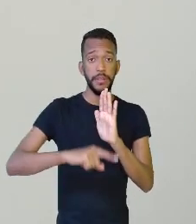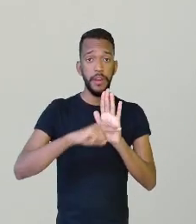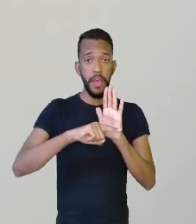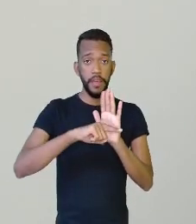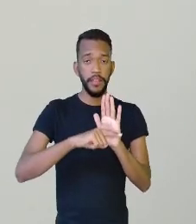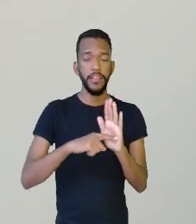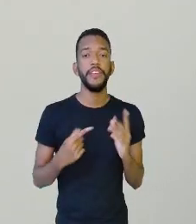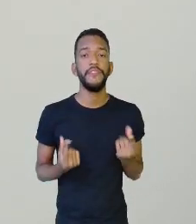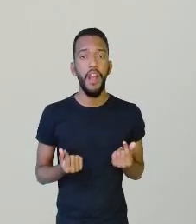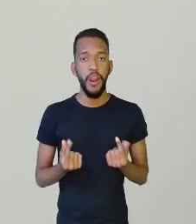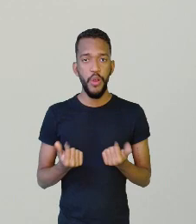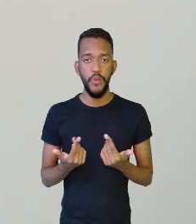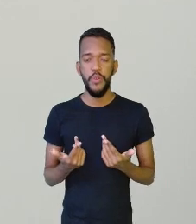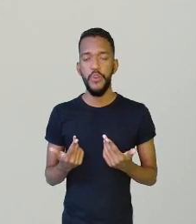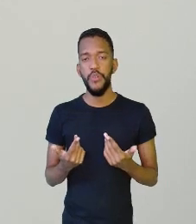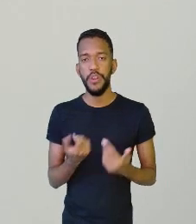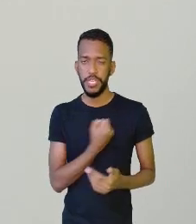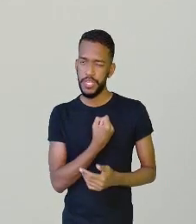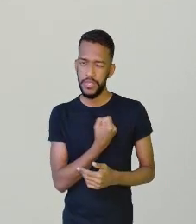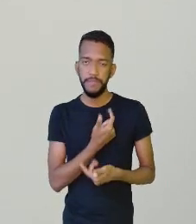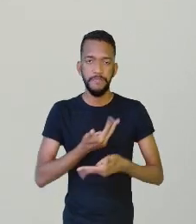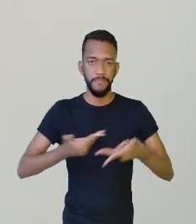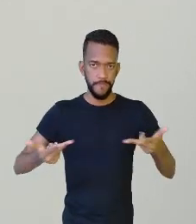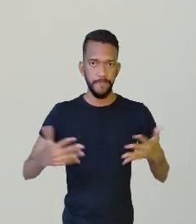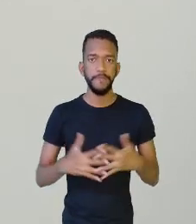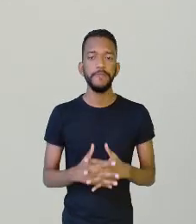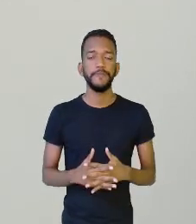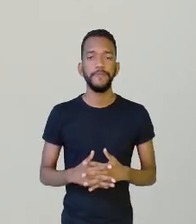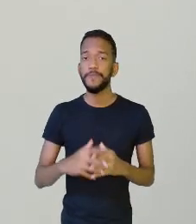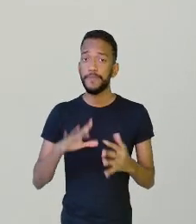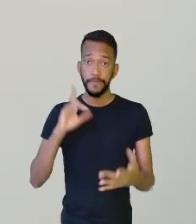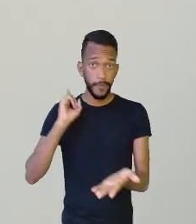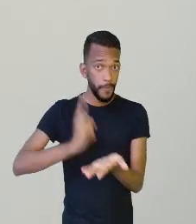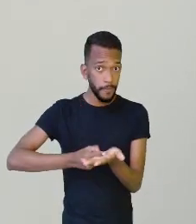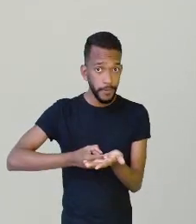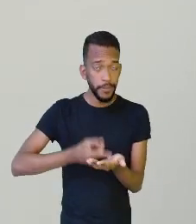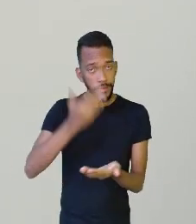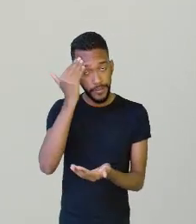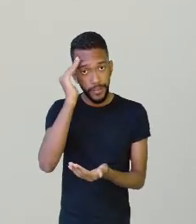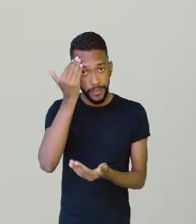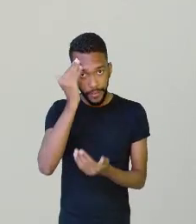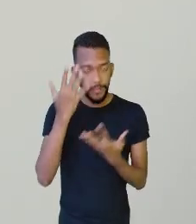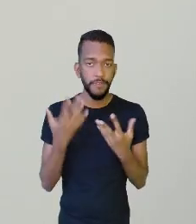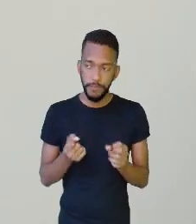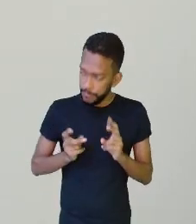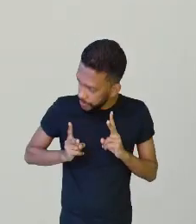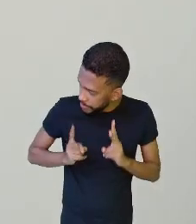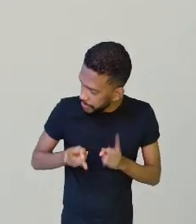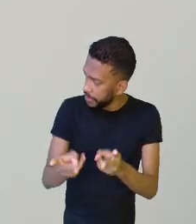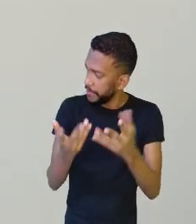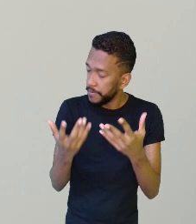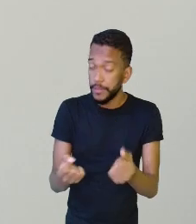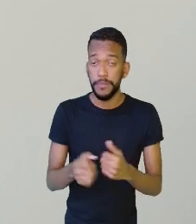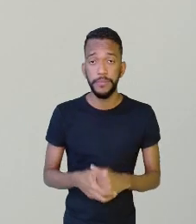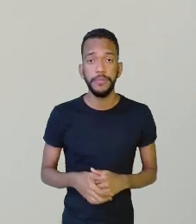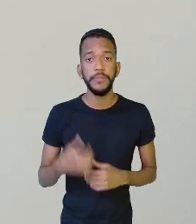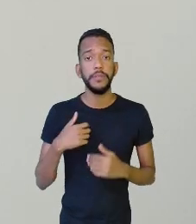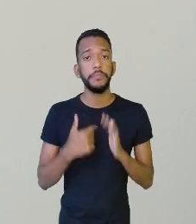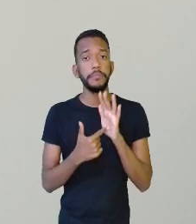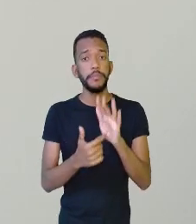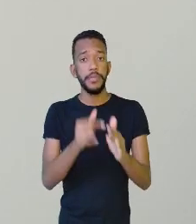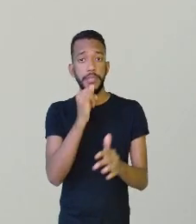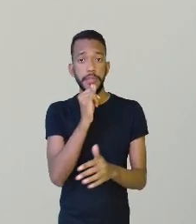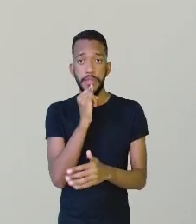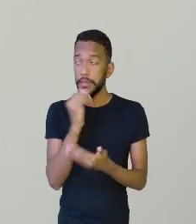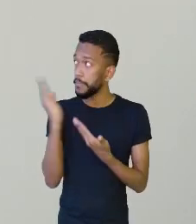subtrair valores. Combinado? Entendeu? Vamos seguir? Eu tenho um exemplo aqui.